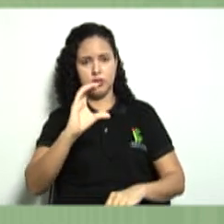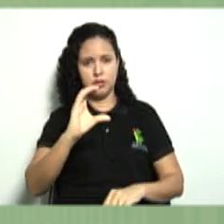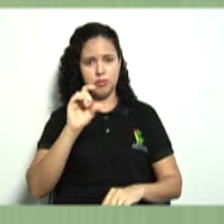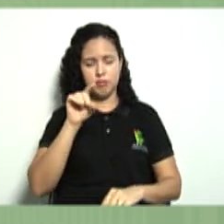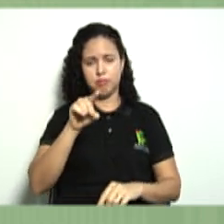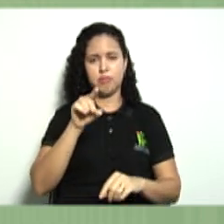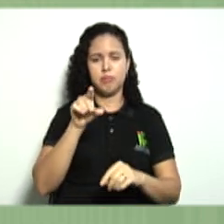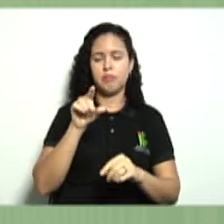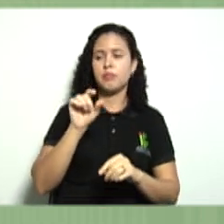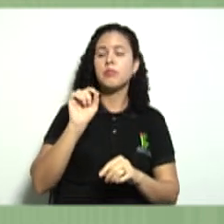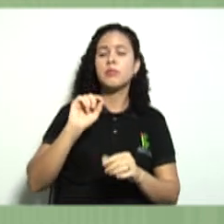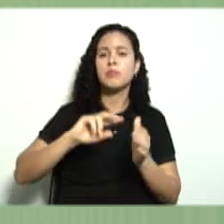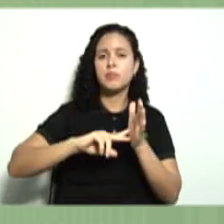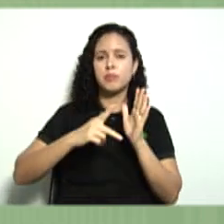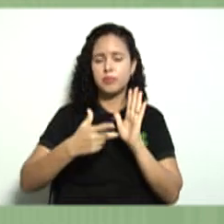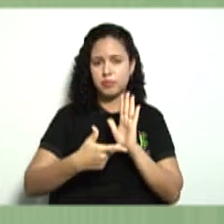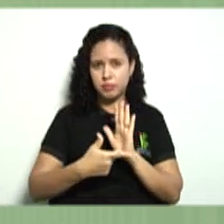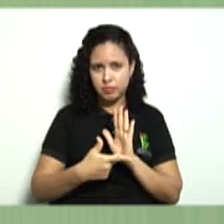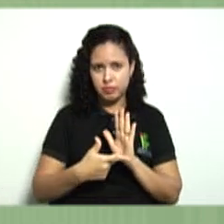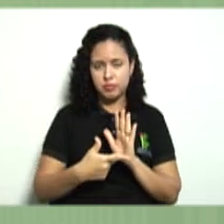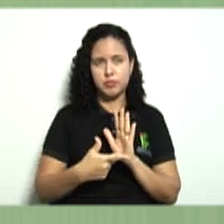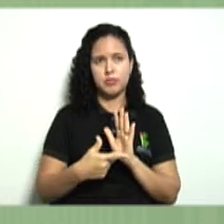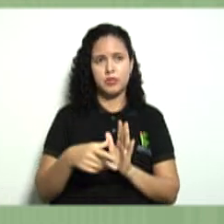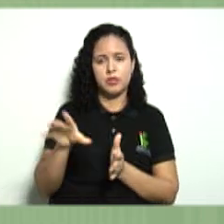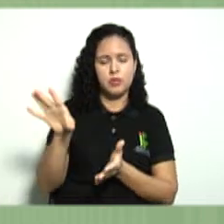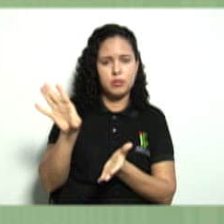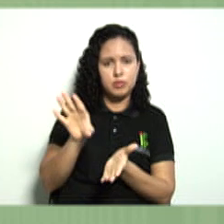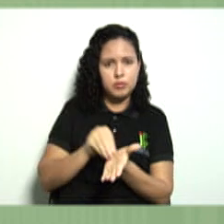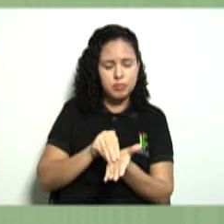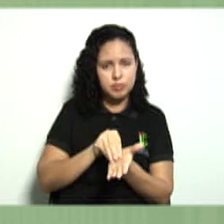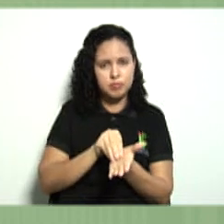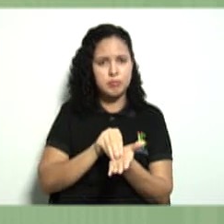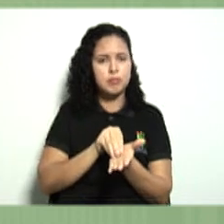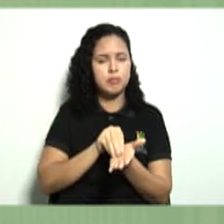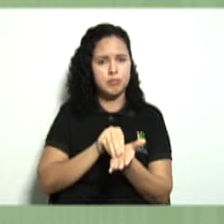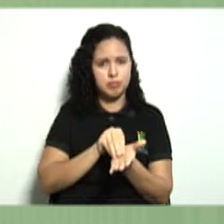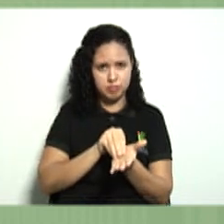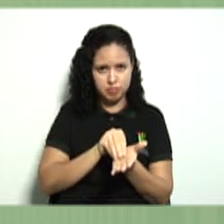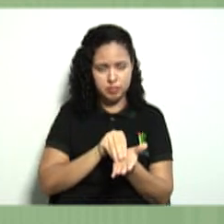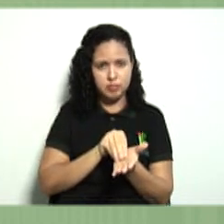arquivo na área de transferência, que é um local onde que fica armazenado